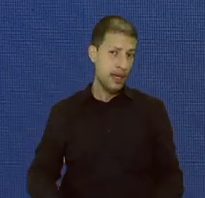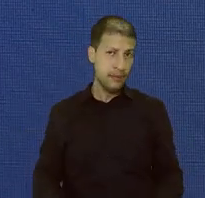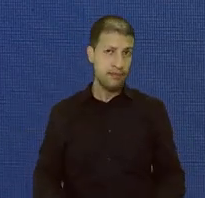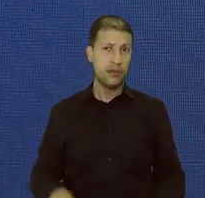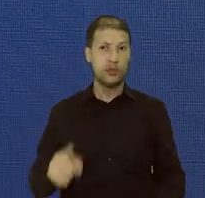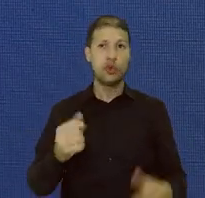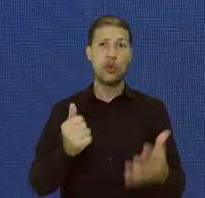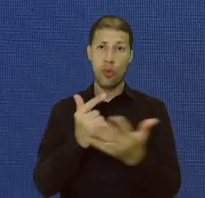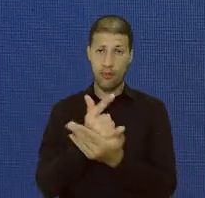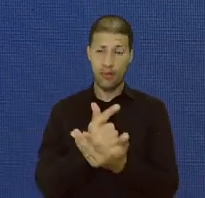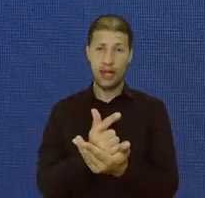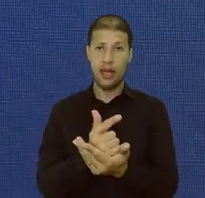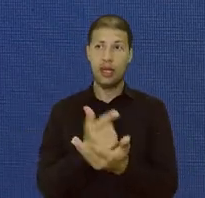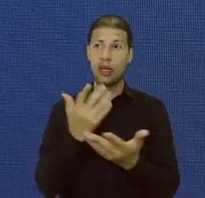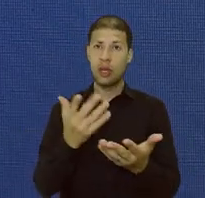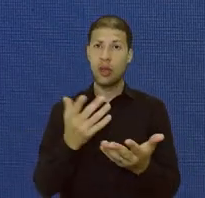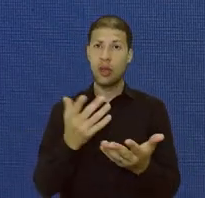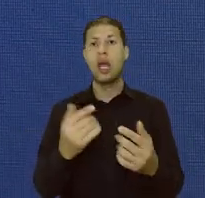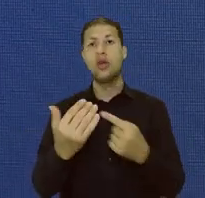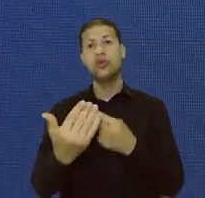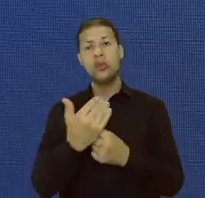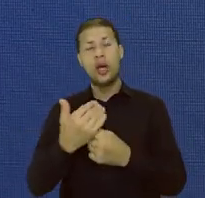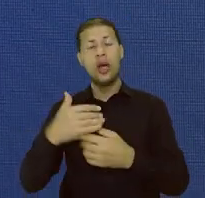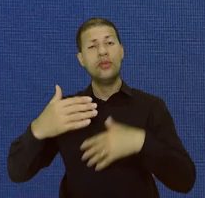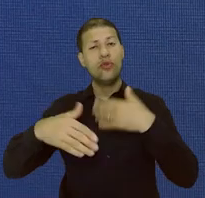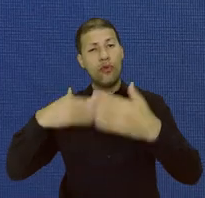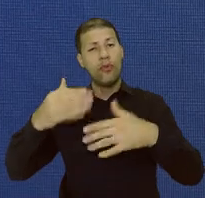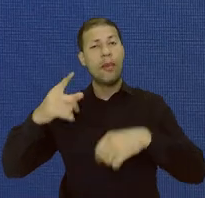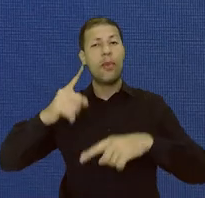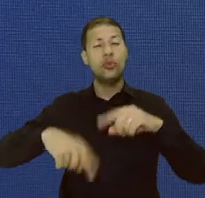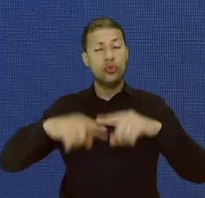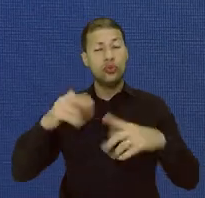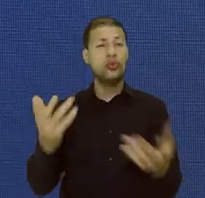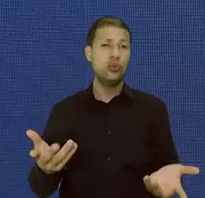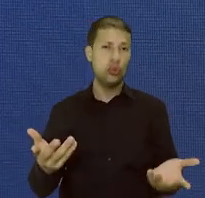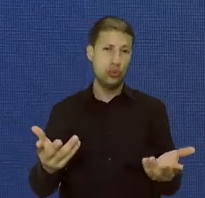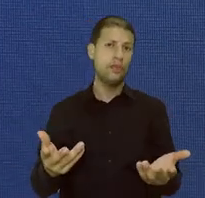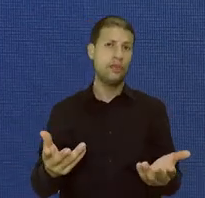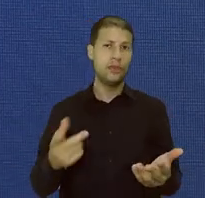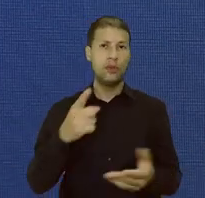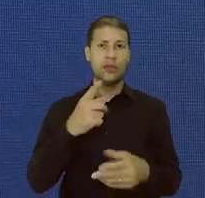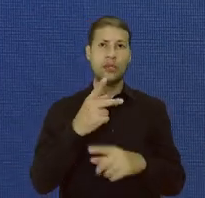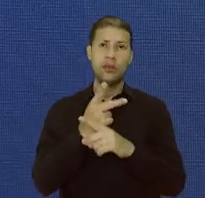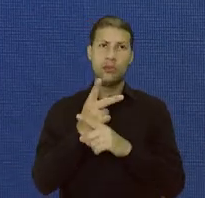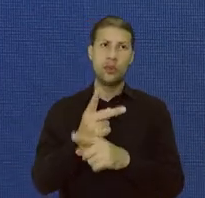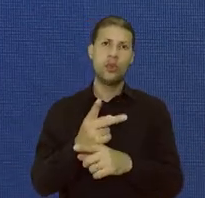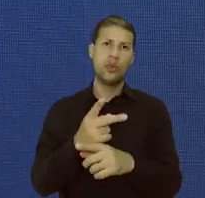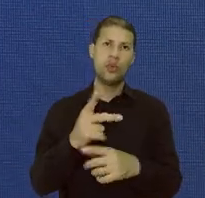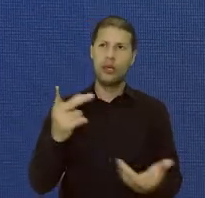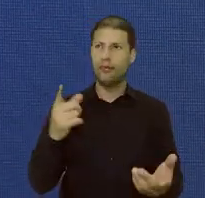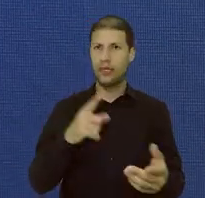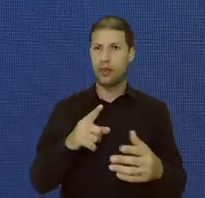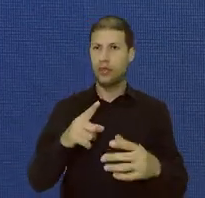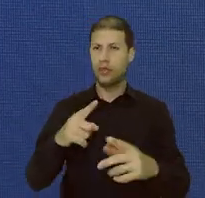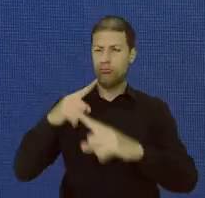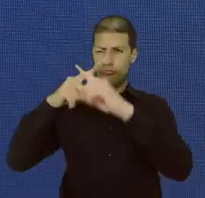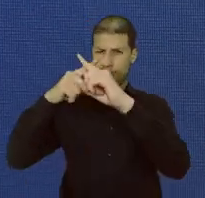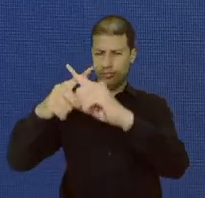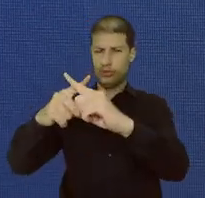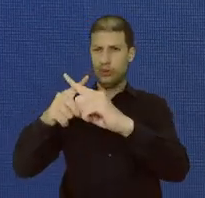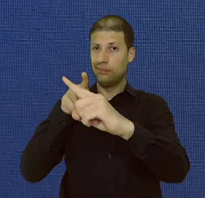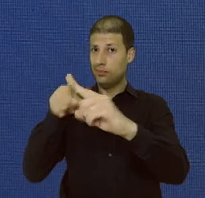acelerar um Road Maps de produto e obviamente você quando busca uma Tarja um alvo se avalia o produto